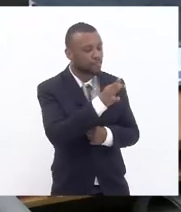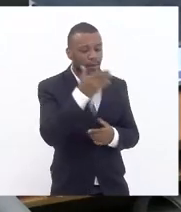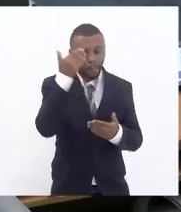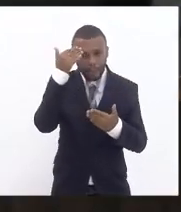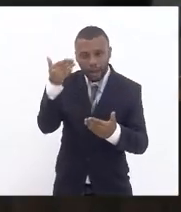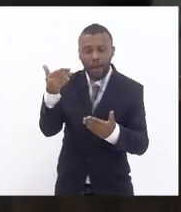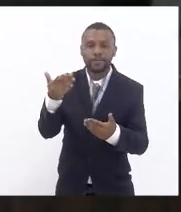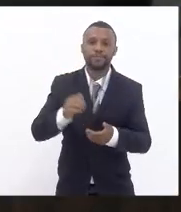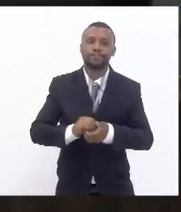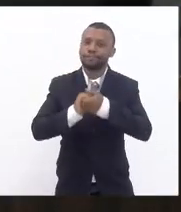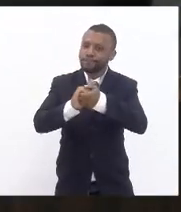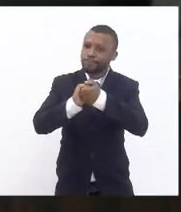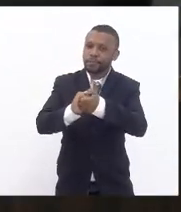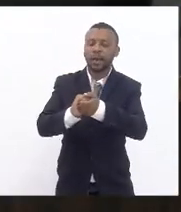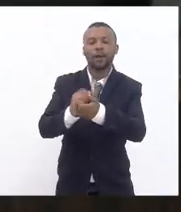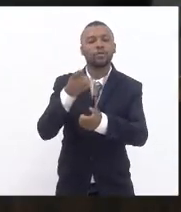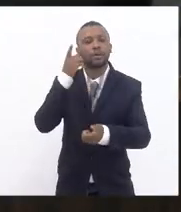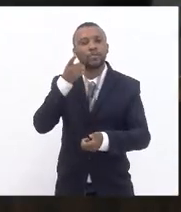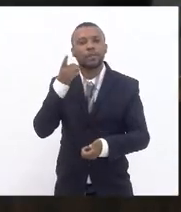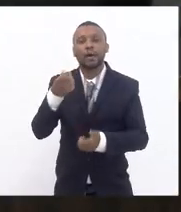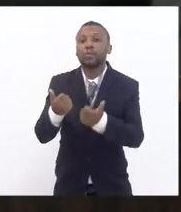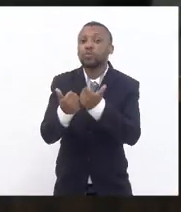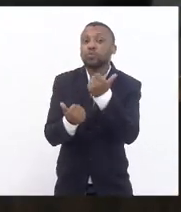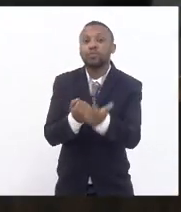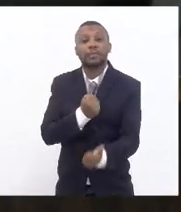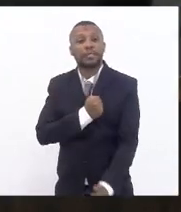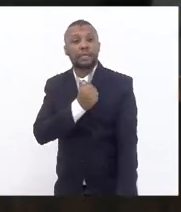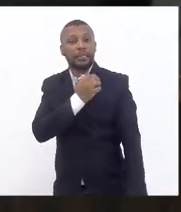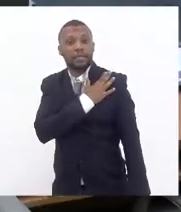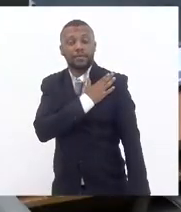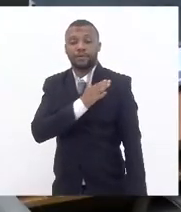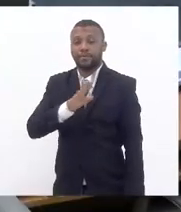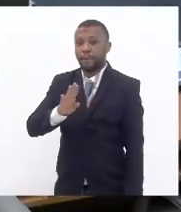Cumprimentar o deputado subtenente Bernardo.